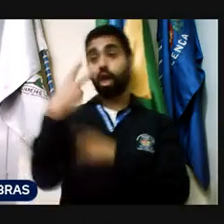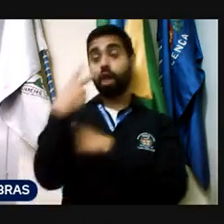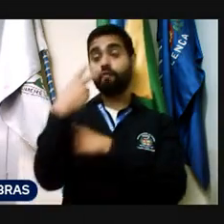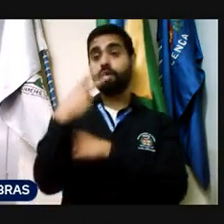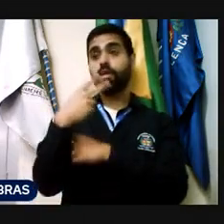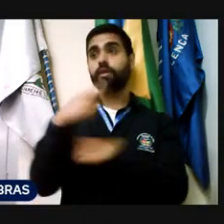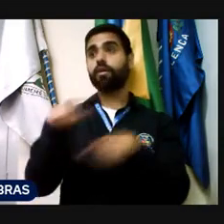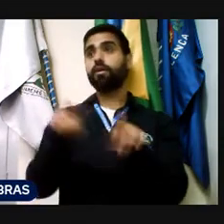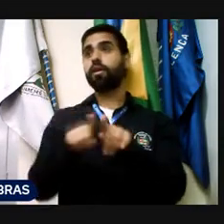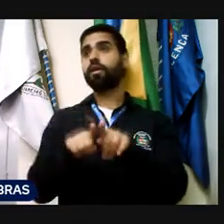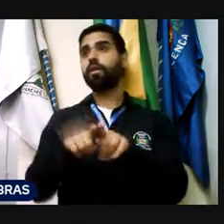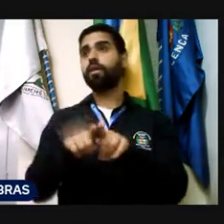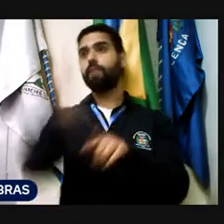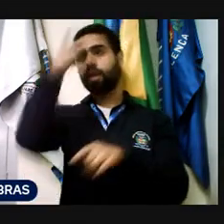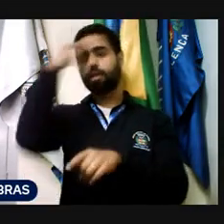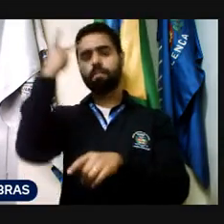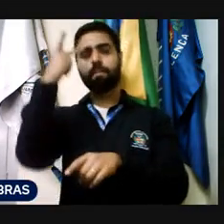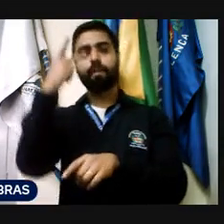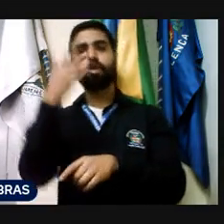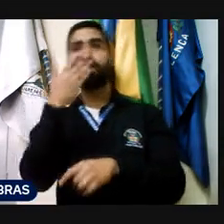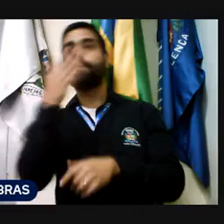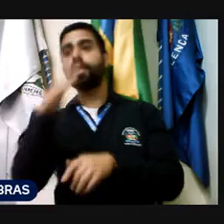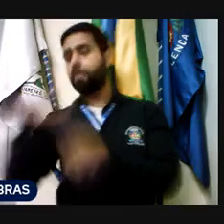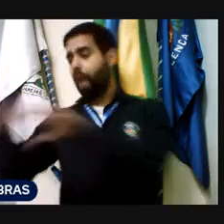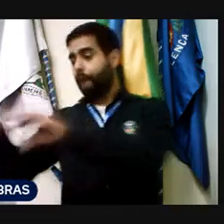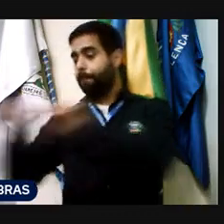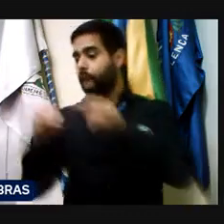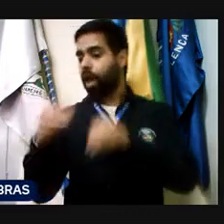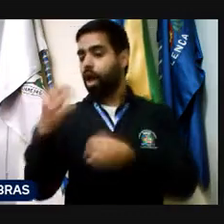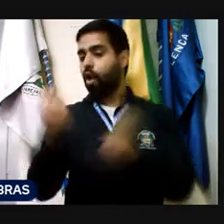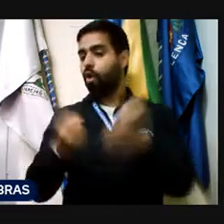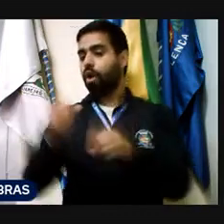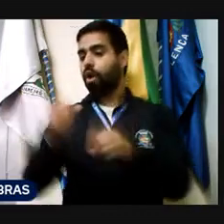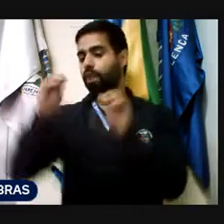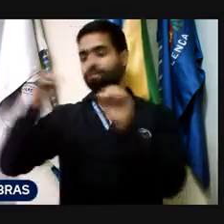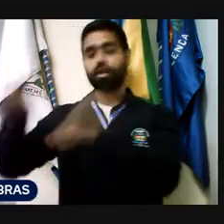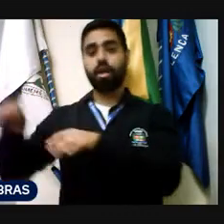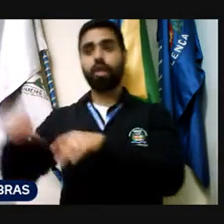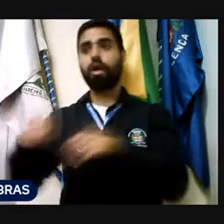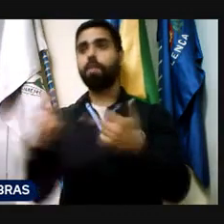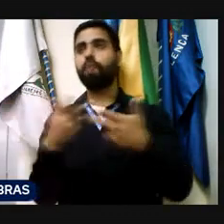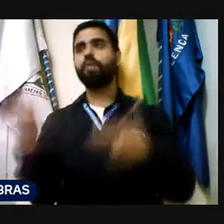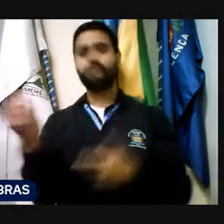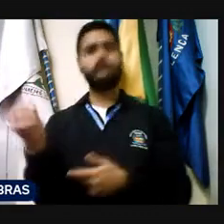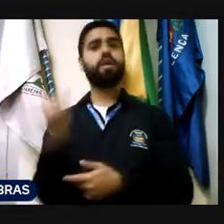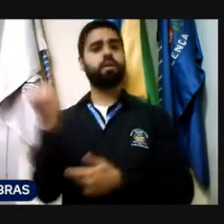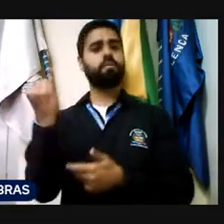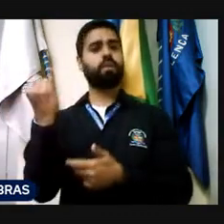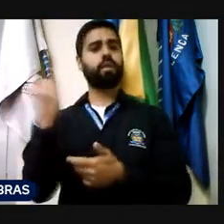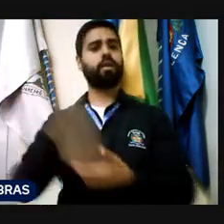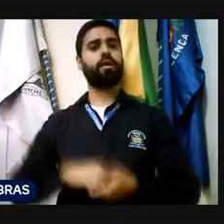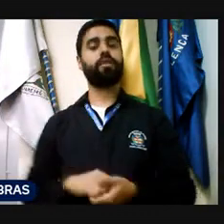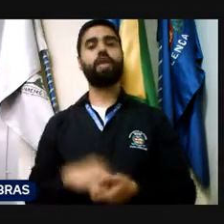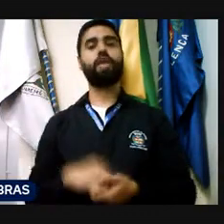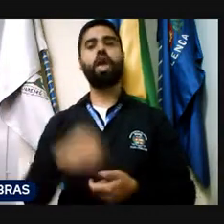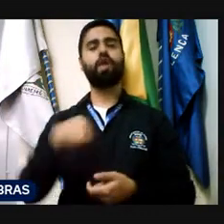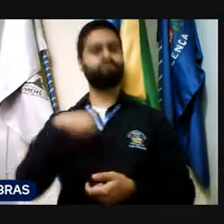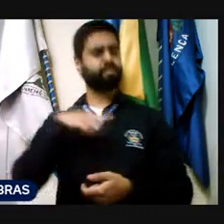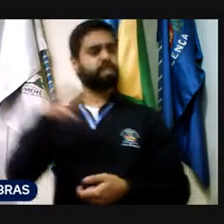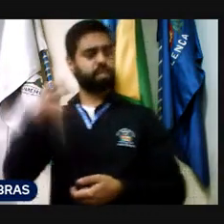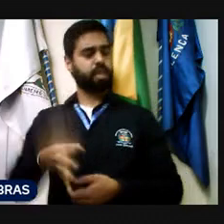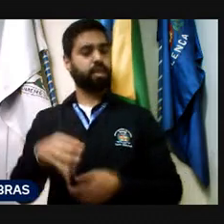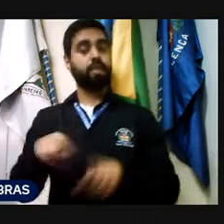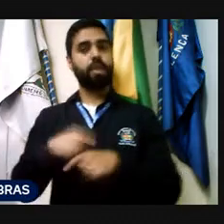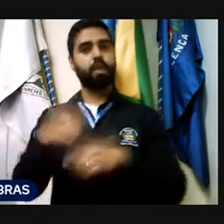dando endereço e pediram para recolher os veículos abandonados. É um ponto muito importante e eu tenho certeza que isso